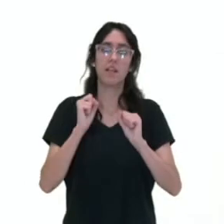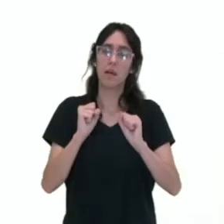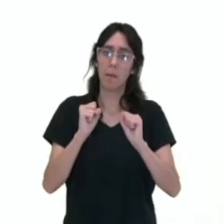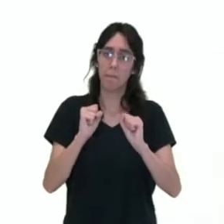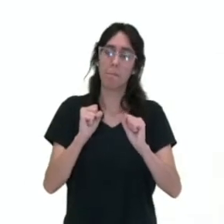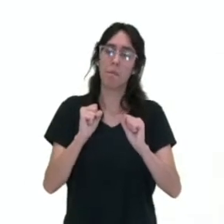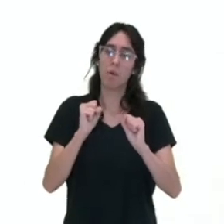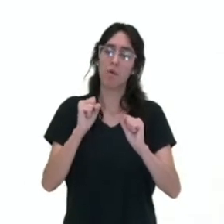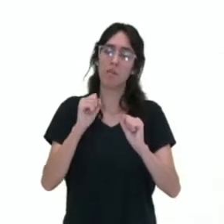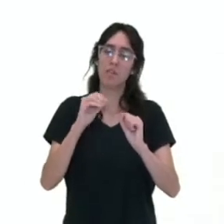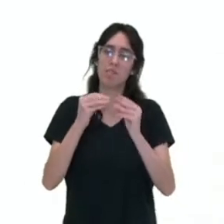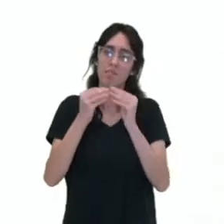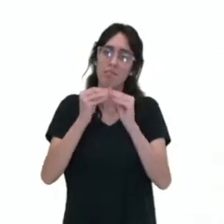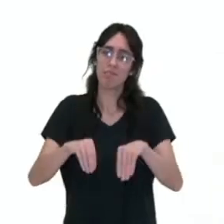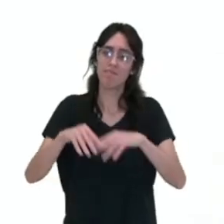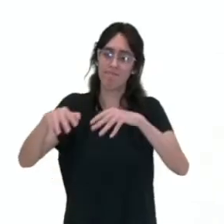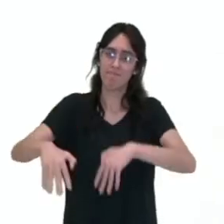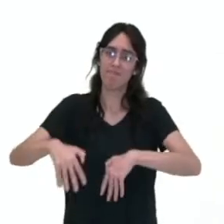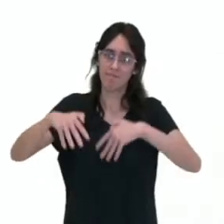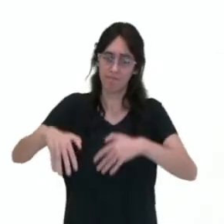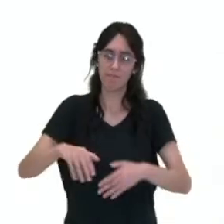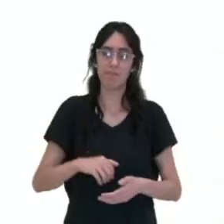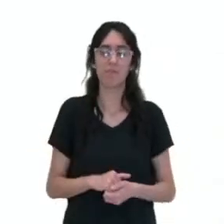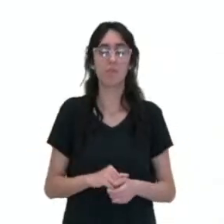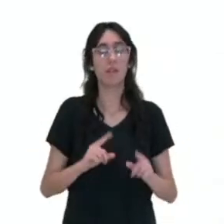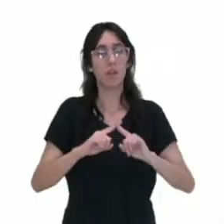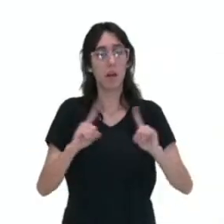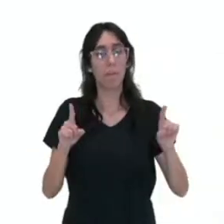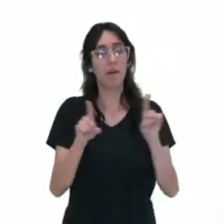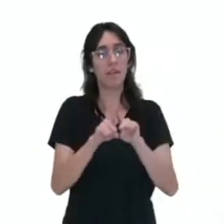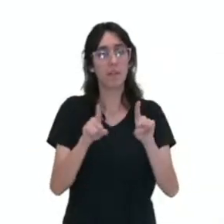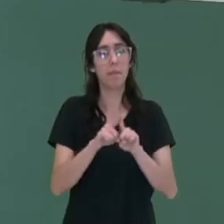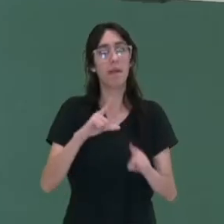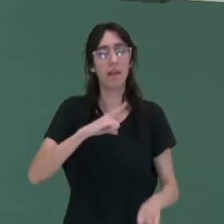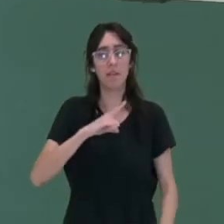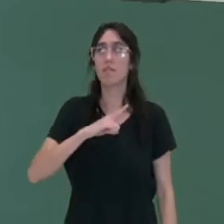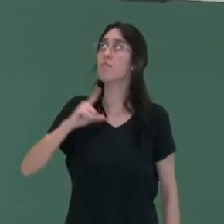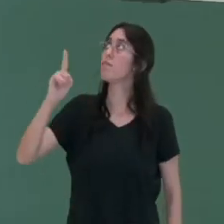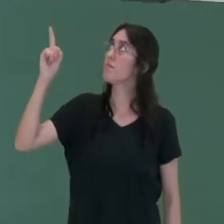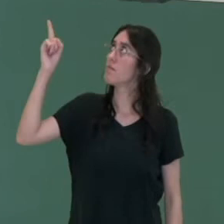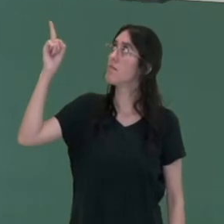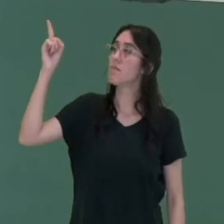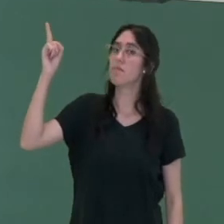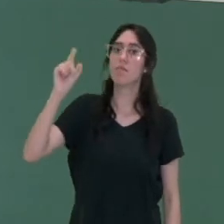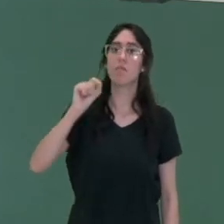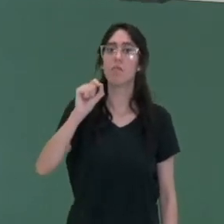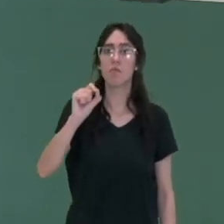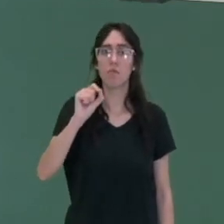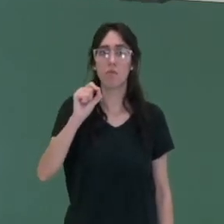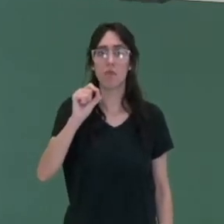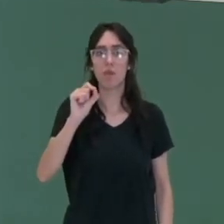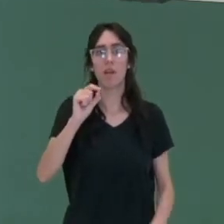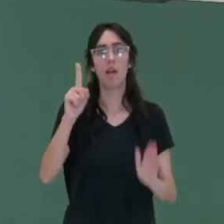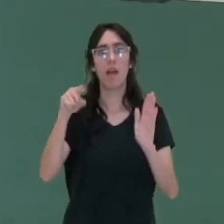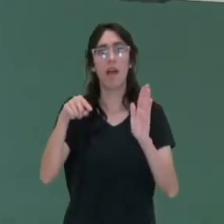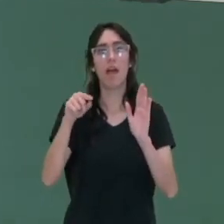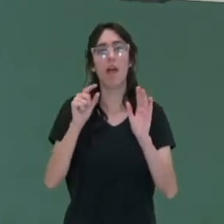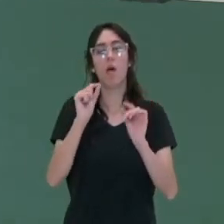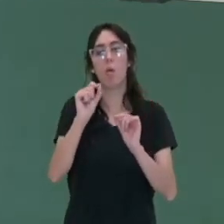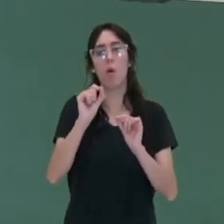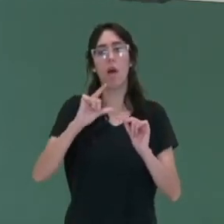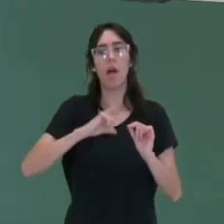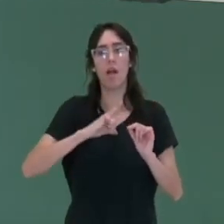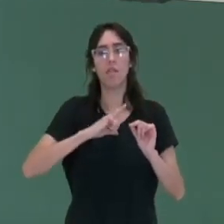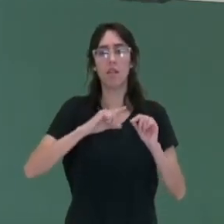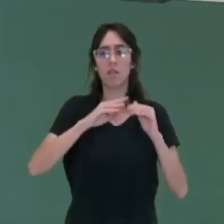a prática agrícola. Mas nós também dispomos de cambissolos, que são solos geralmente pouco espessos e que apresentam um horizonte